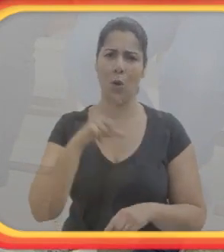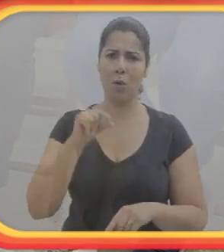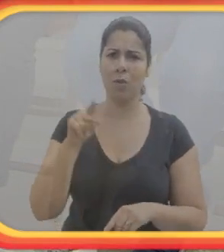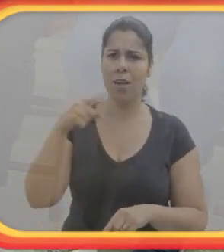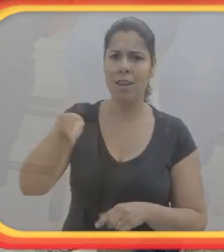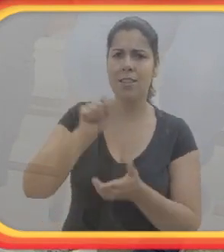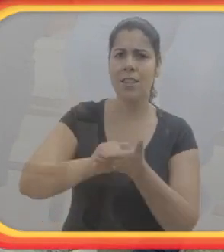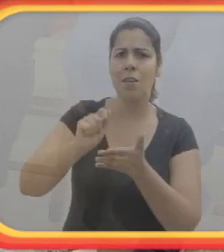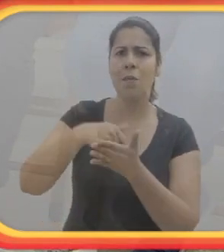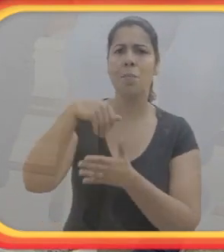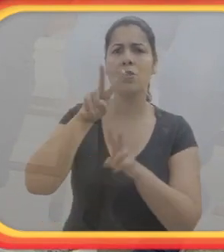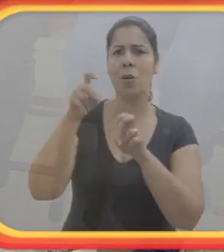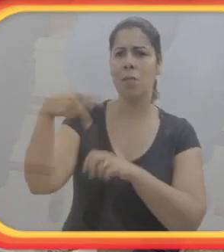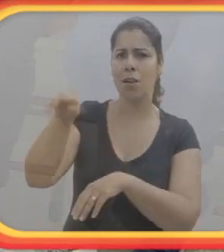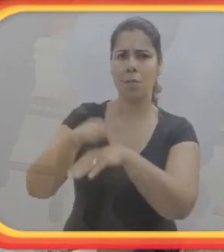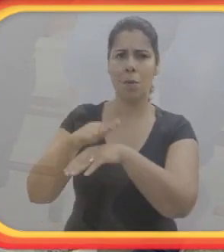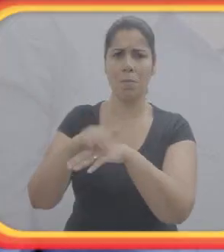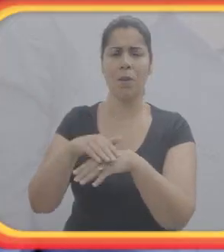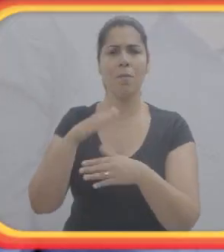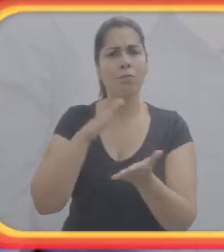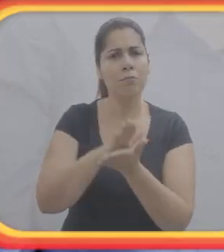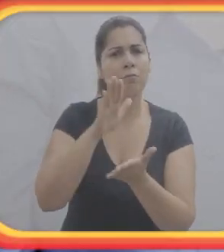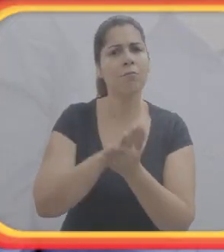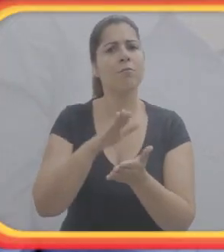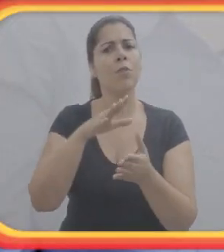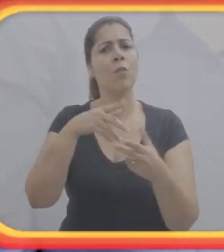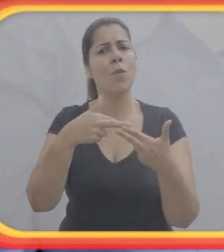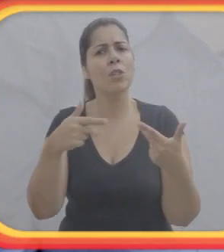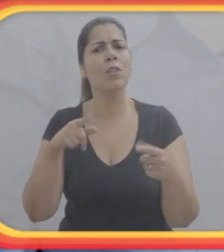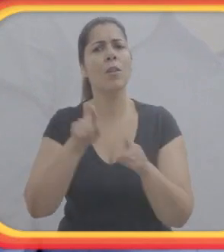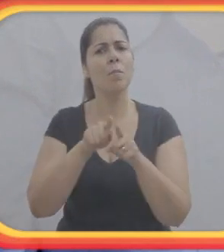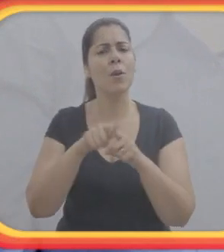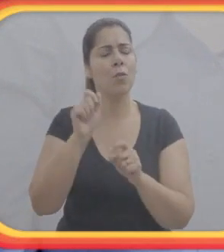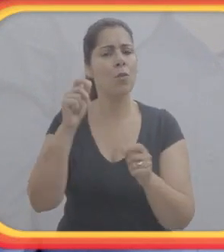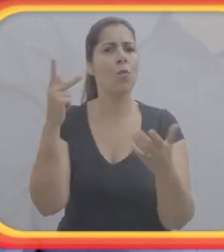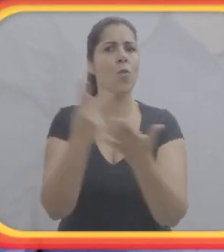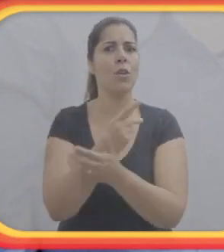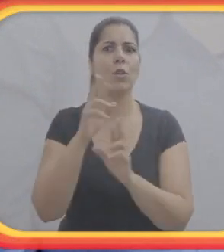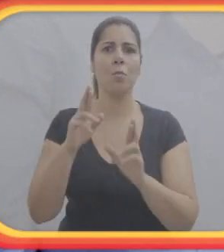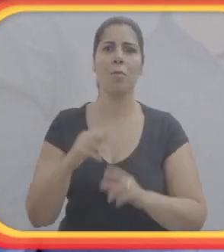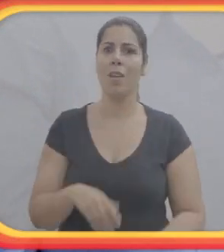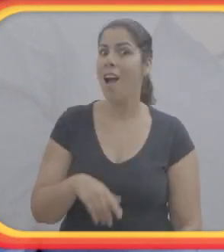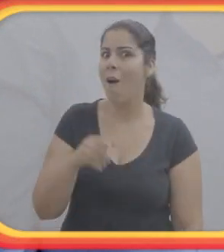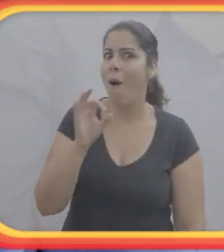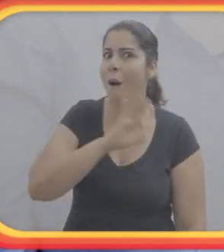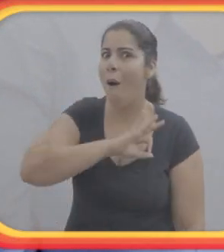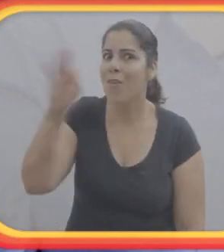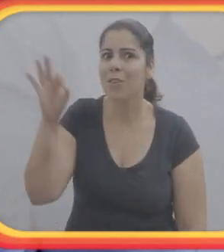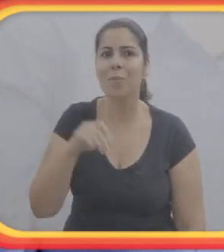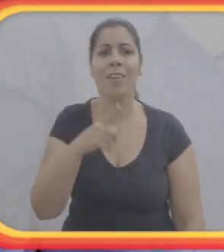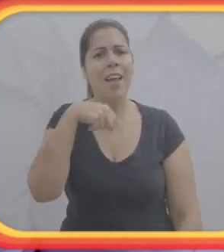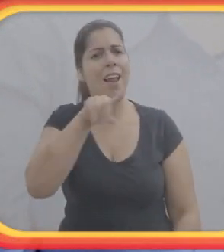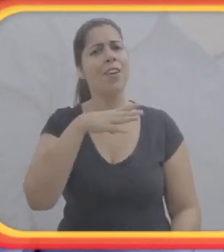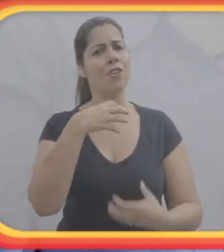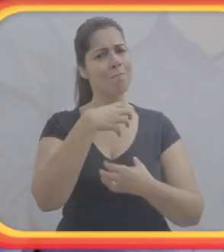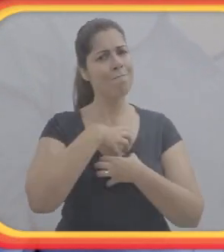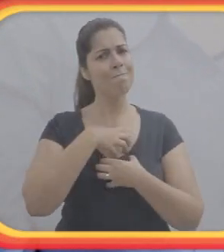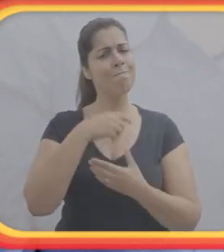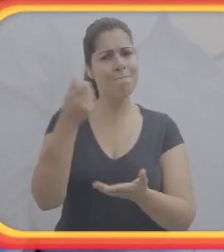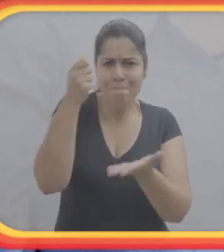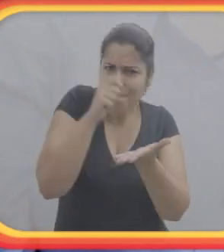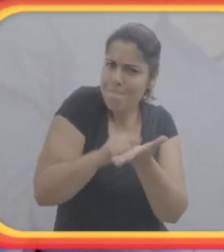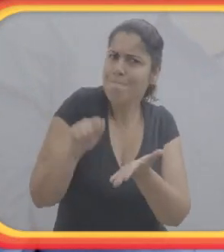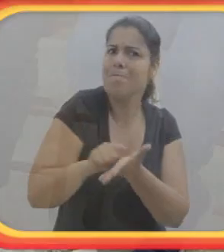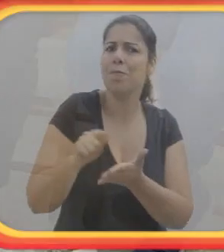eles os criadores. Que falem sobre isso, né? O objetivo do livro é esse, é inspirar os autistas